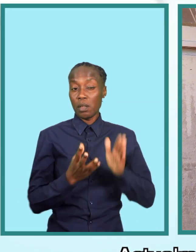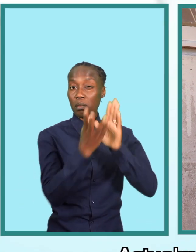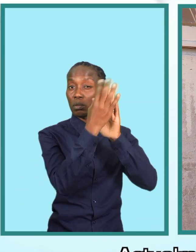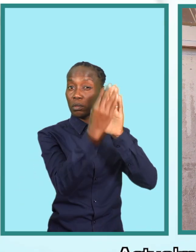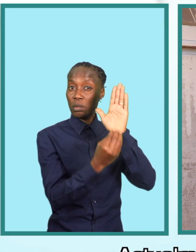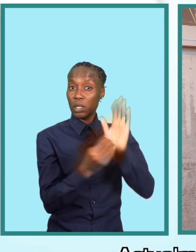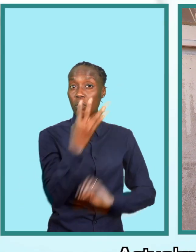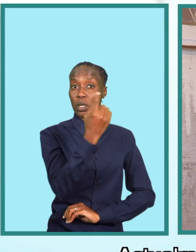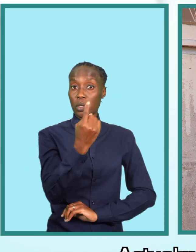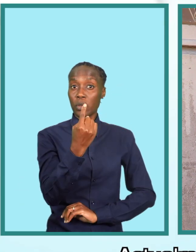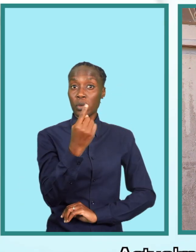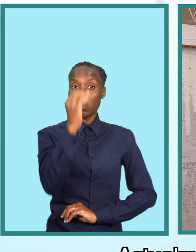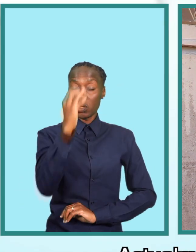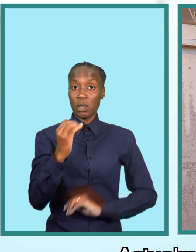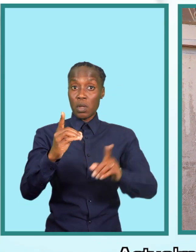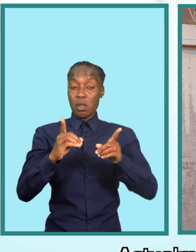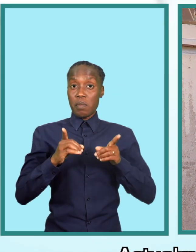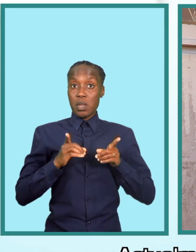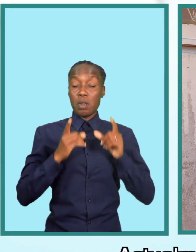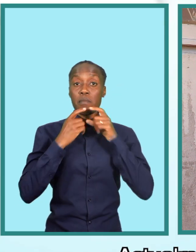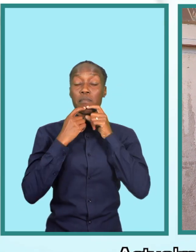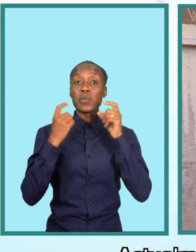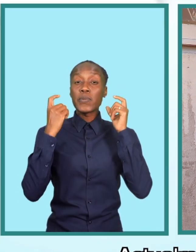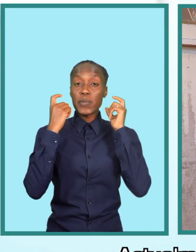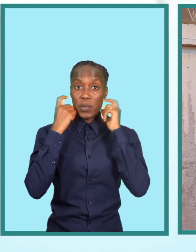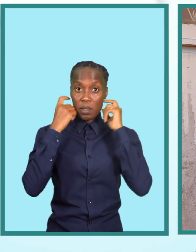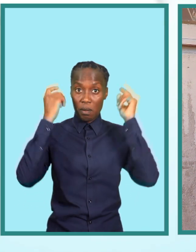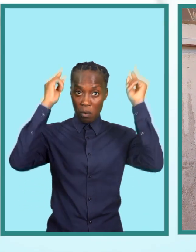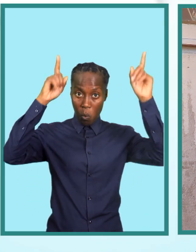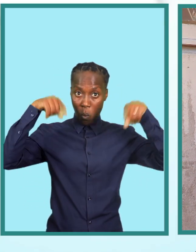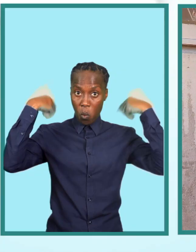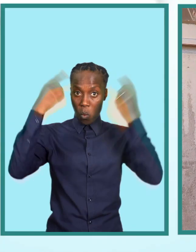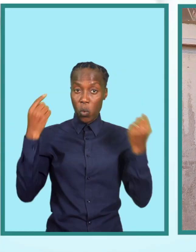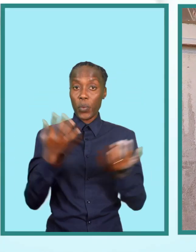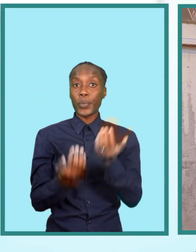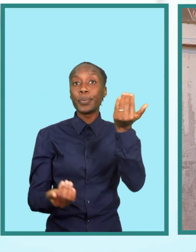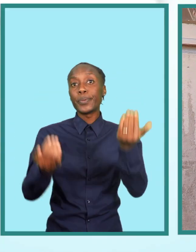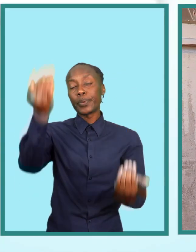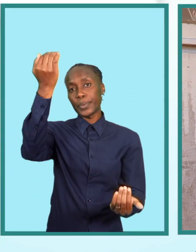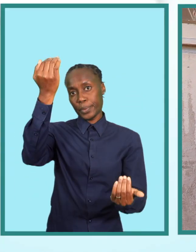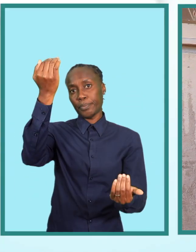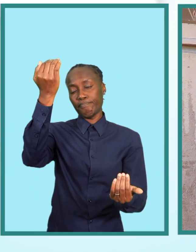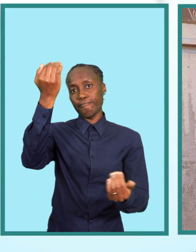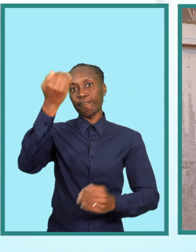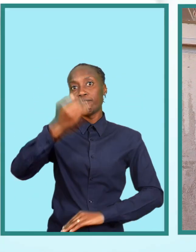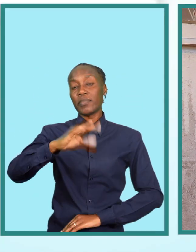Atualmente, temos registros oficiais que indicam que 41% das raparigas de Moçambique ainda